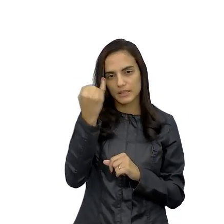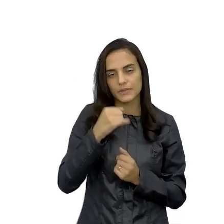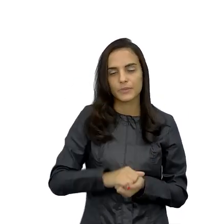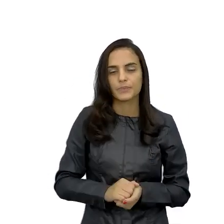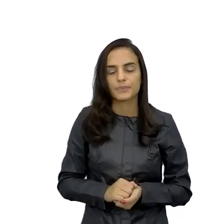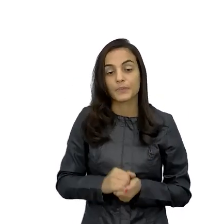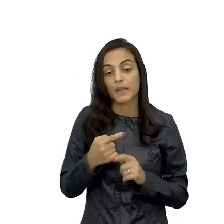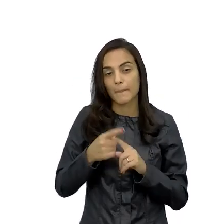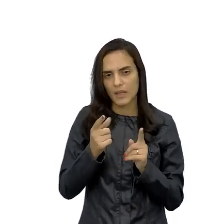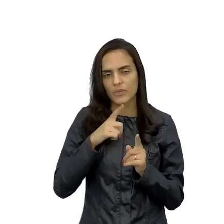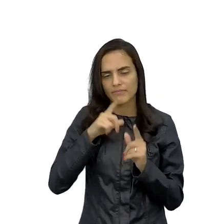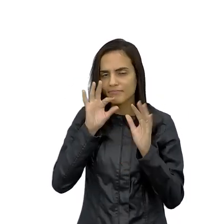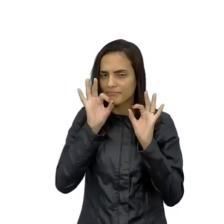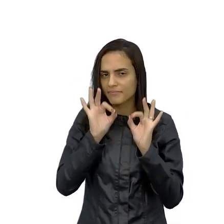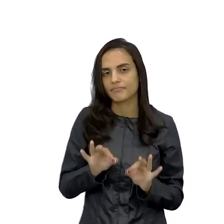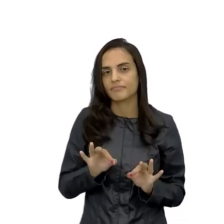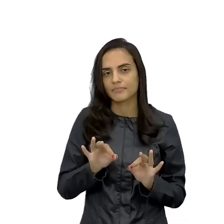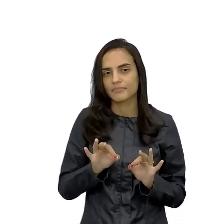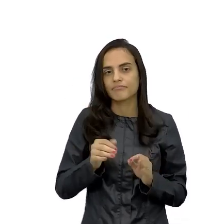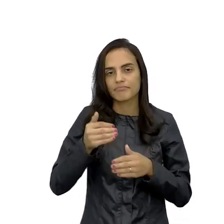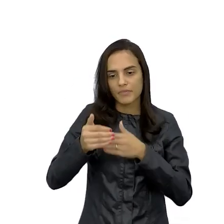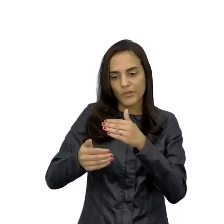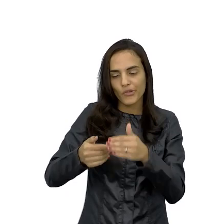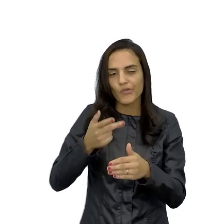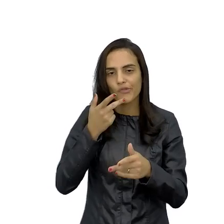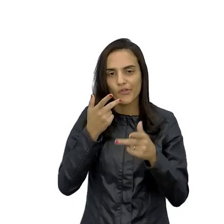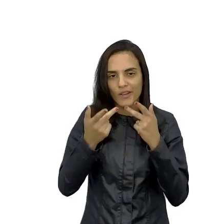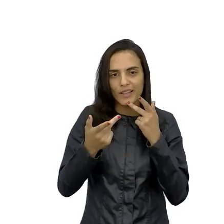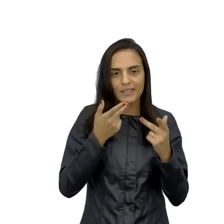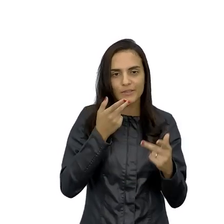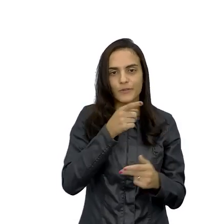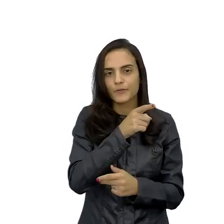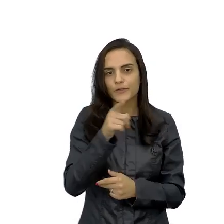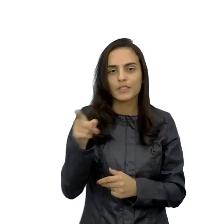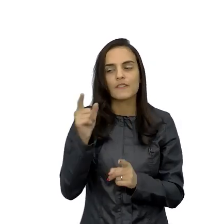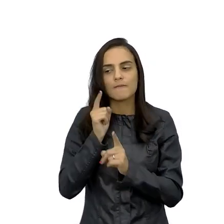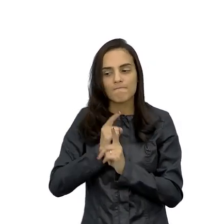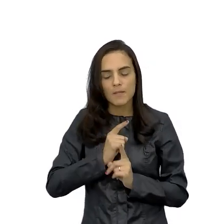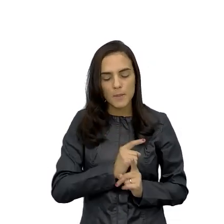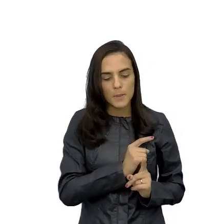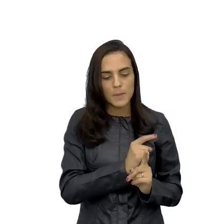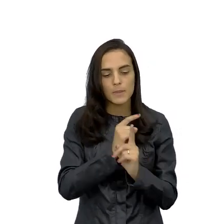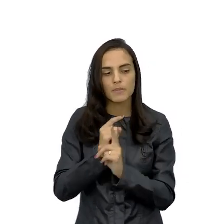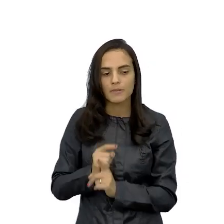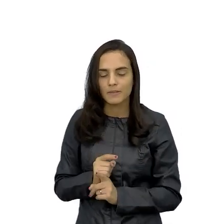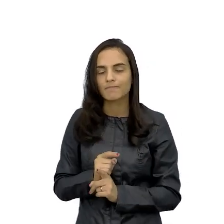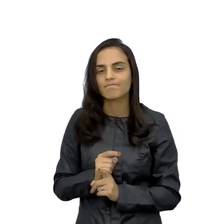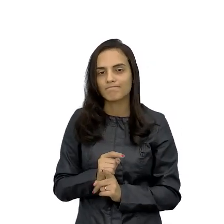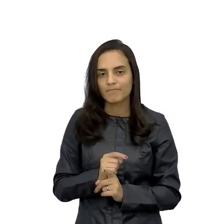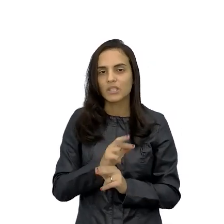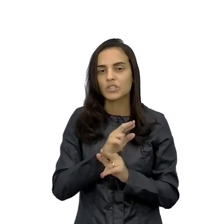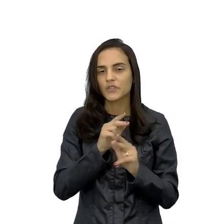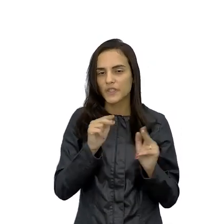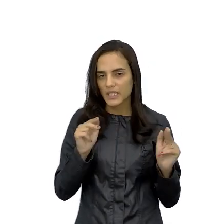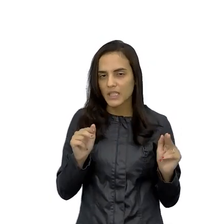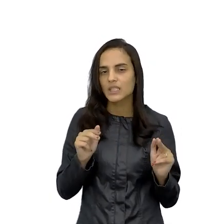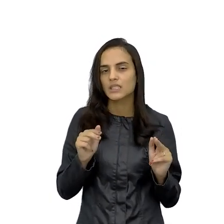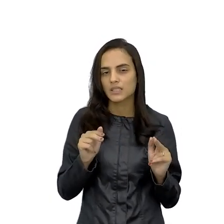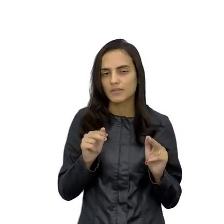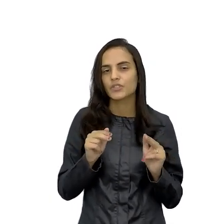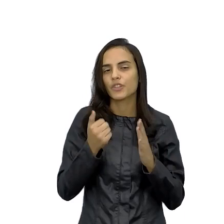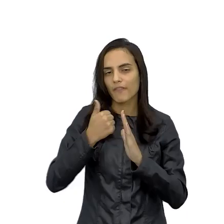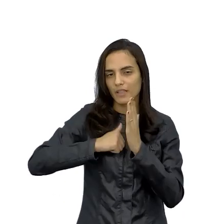finalidade, mas eu tenho certeza que à medida que eu fui falando, vocês foram se identificando com esses diversos